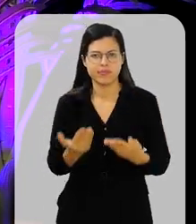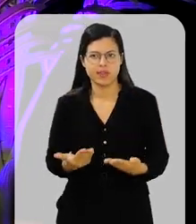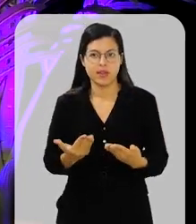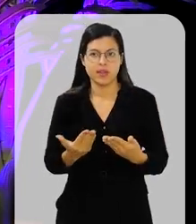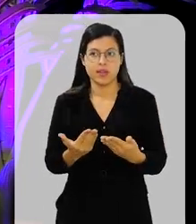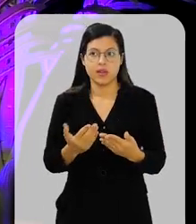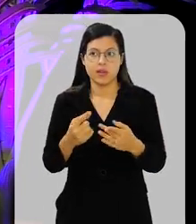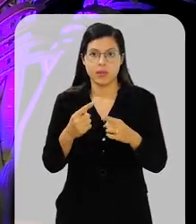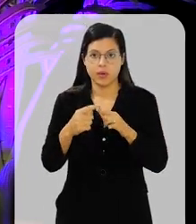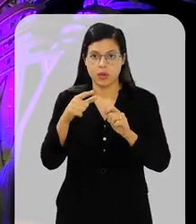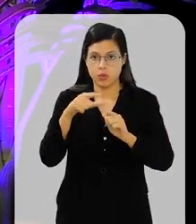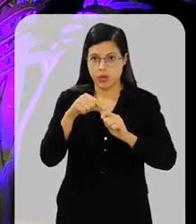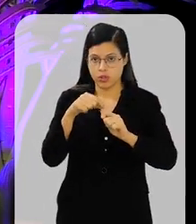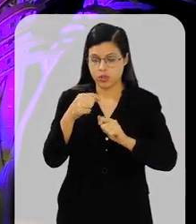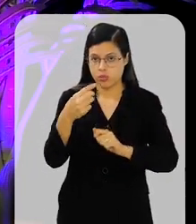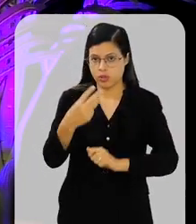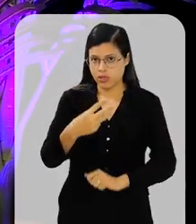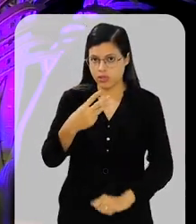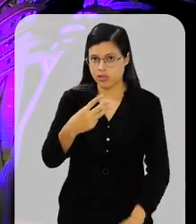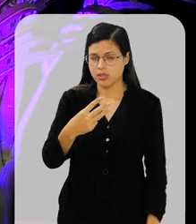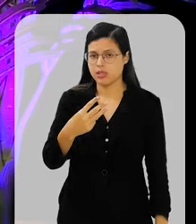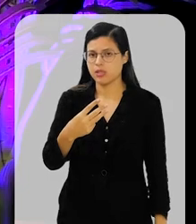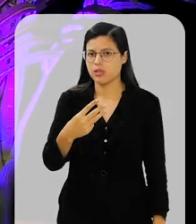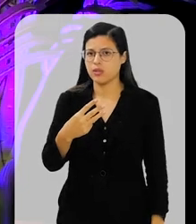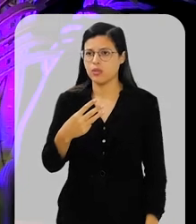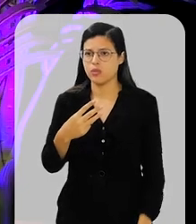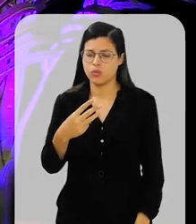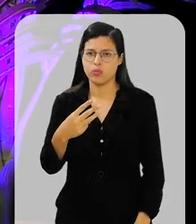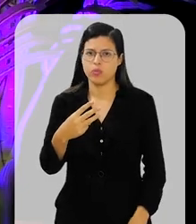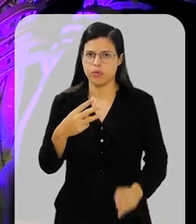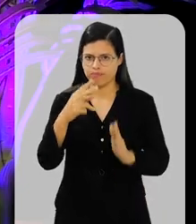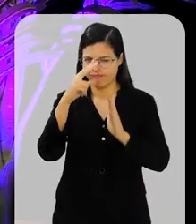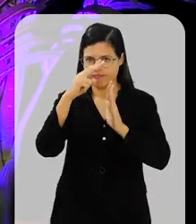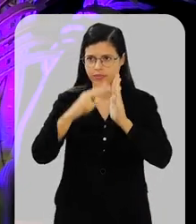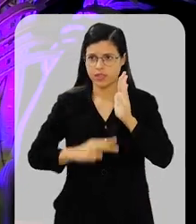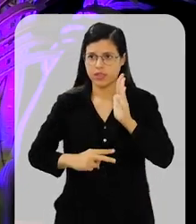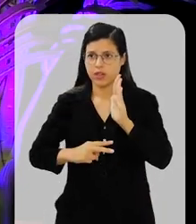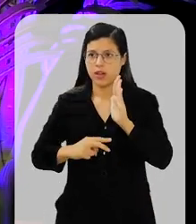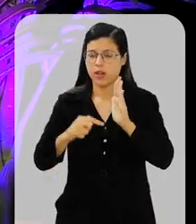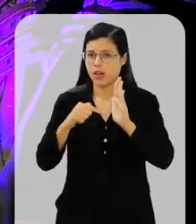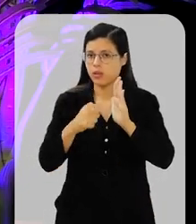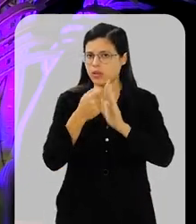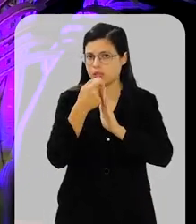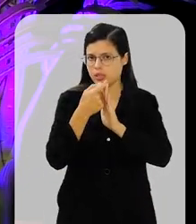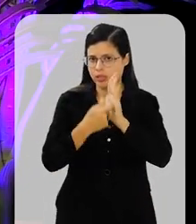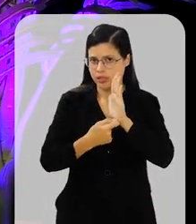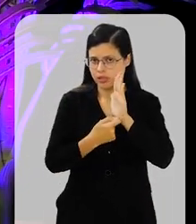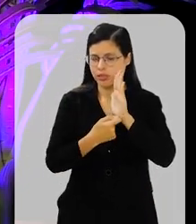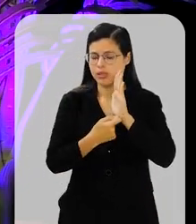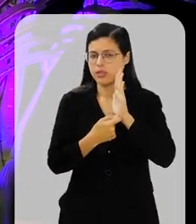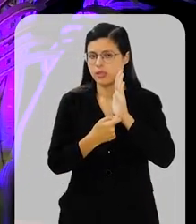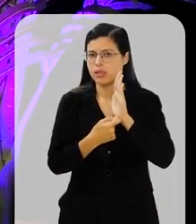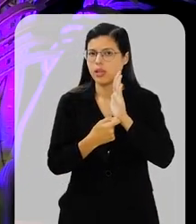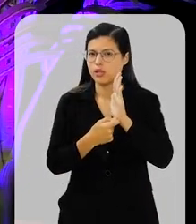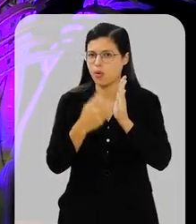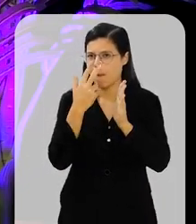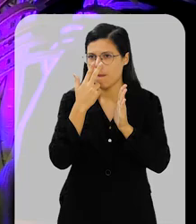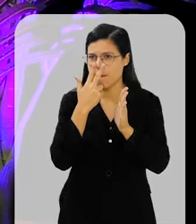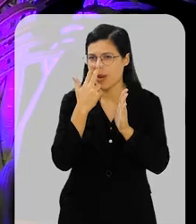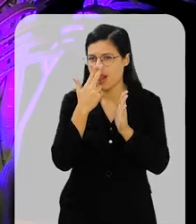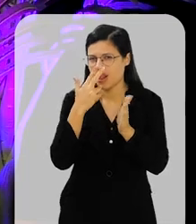discordar? Porque no artigo 3º, a gente lendo a redação, essa redação foi um